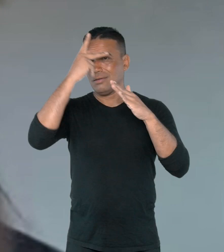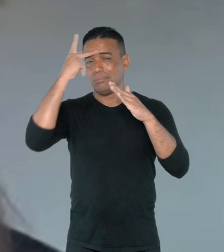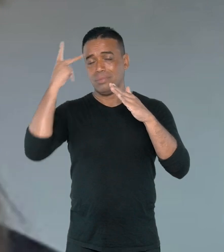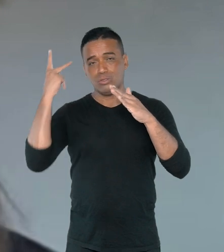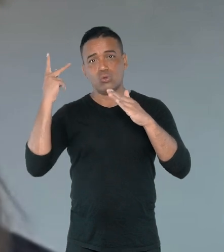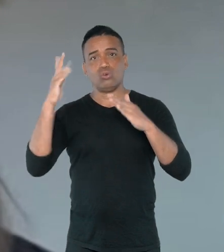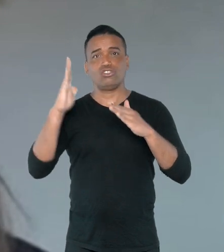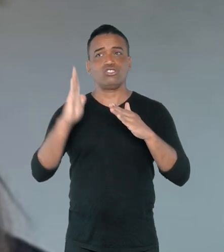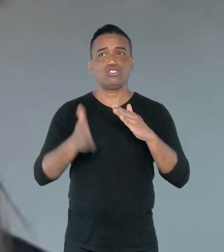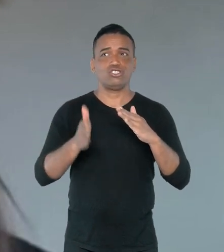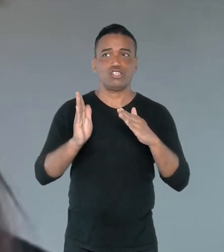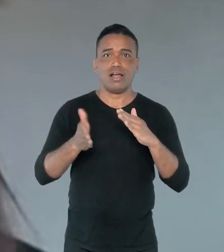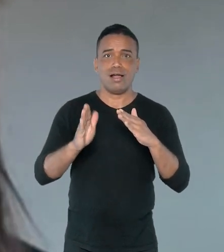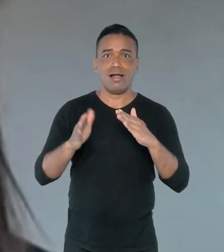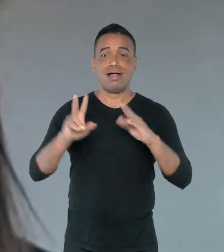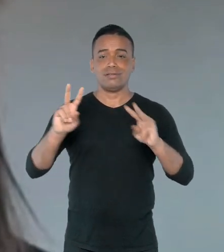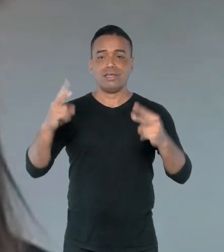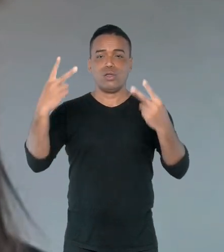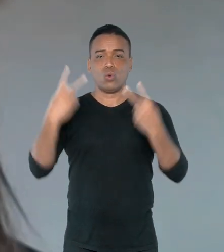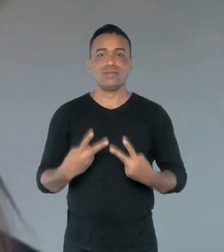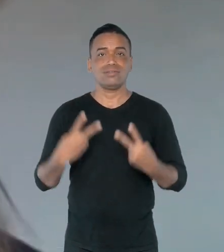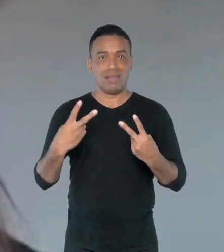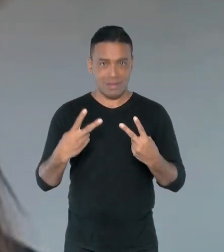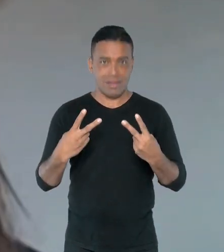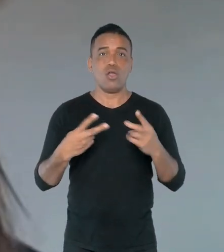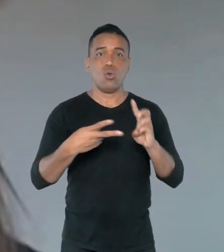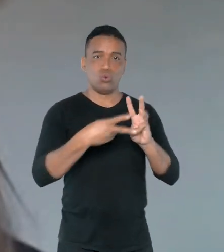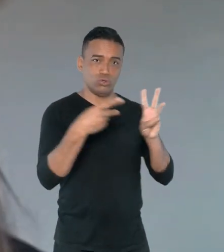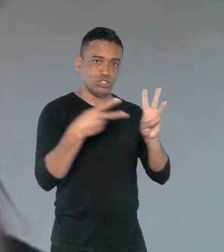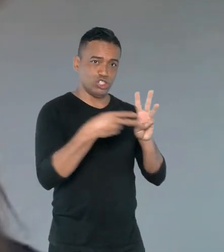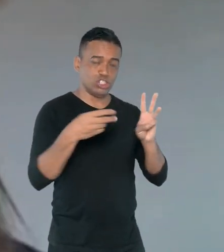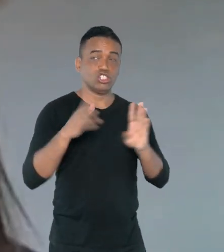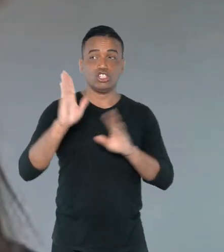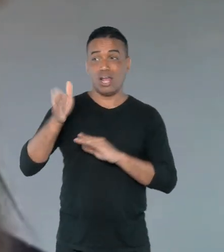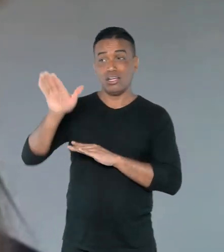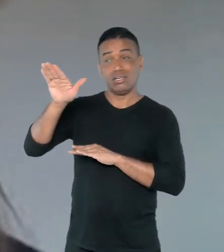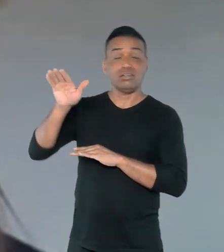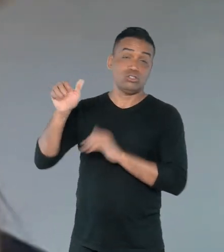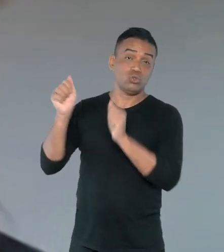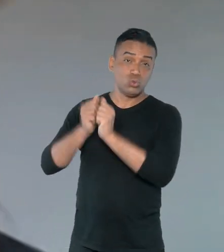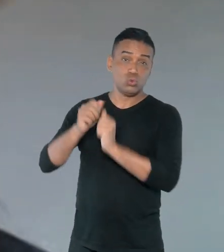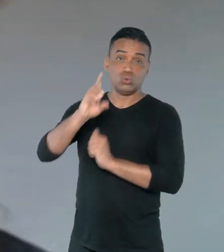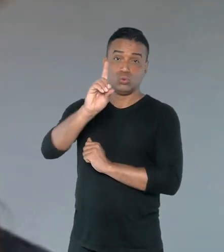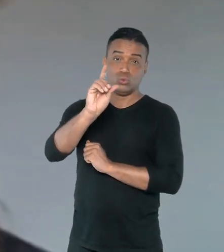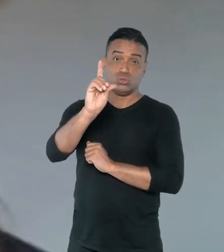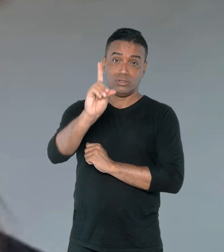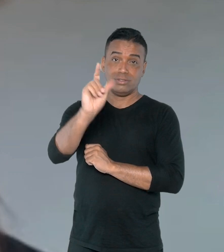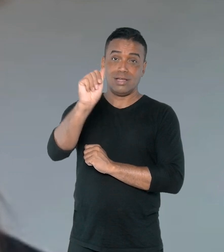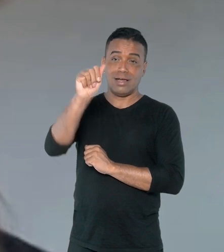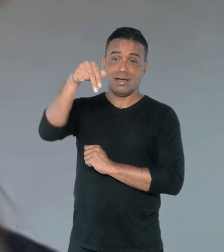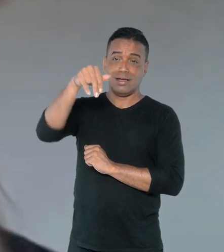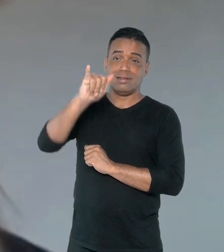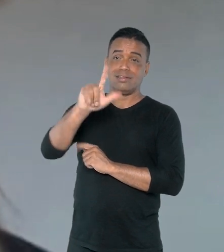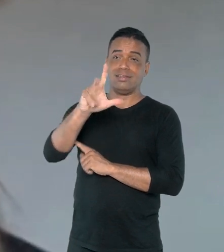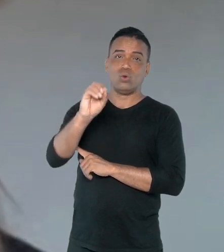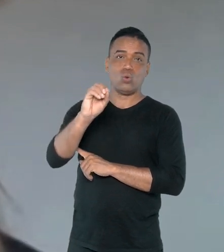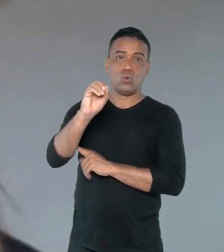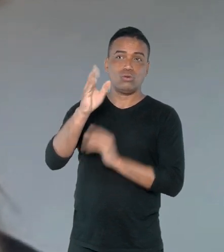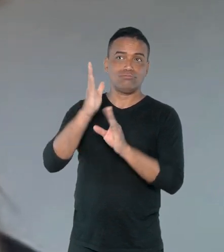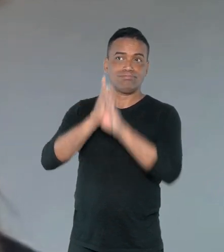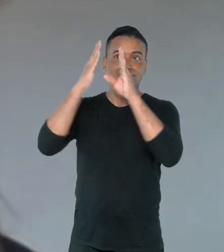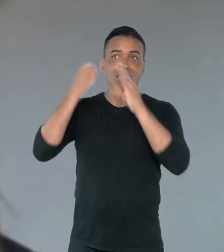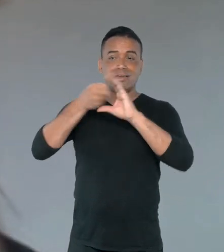já se reconheceram, que já conversaram com Danilo, né, e que já identificaram